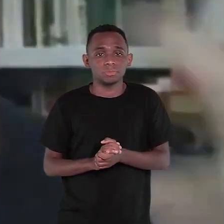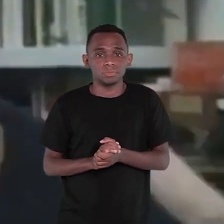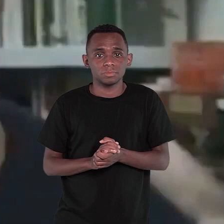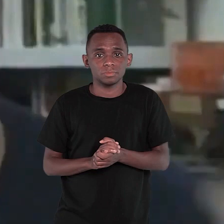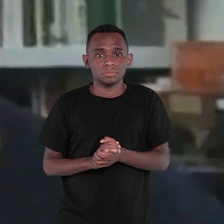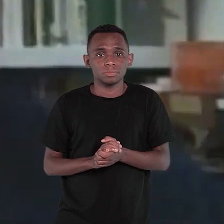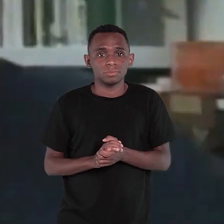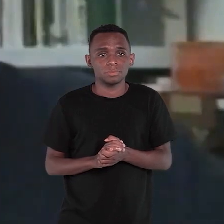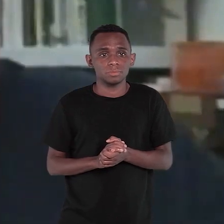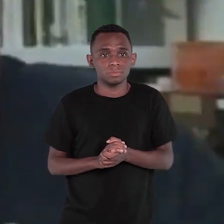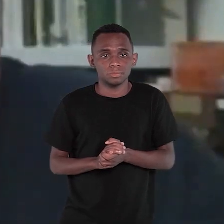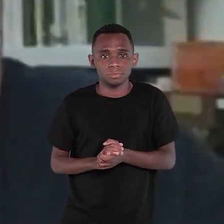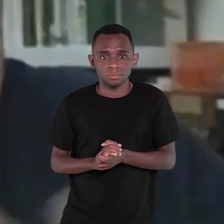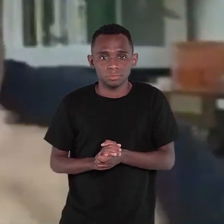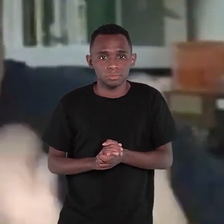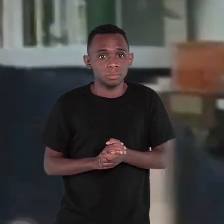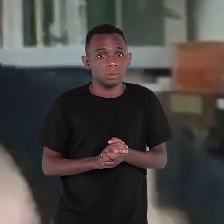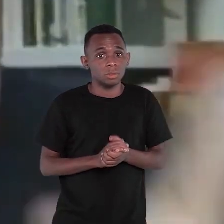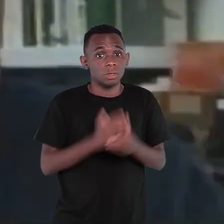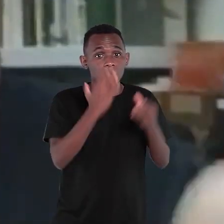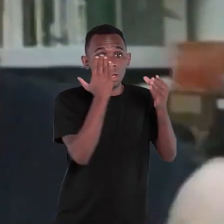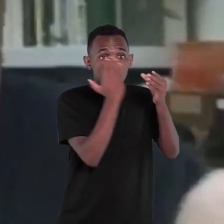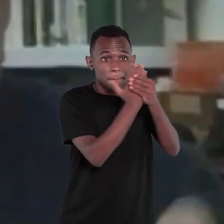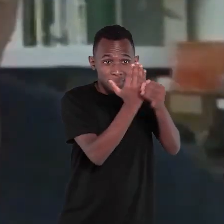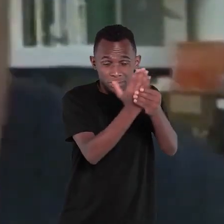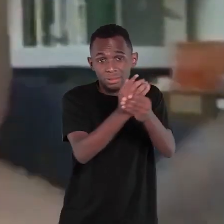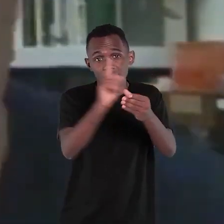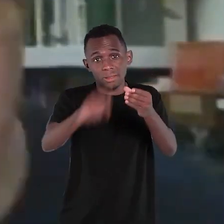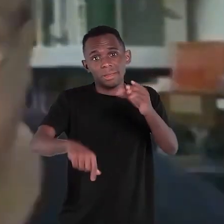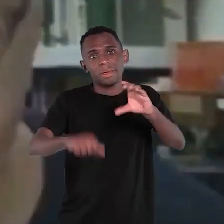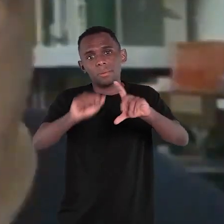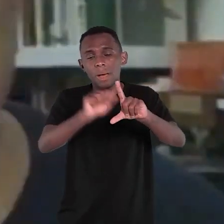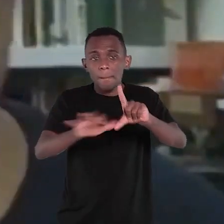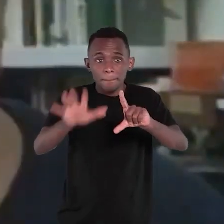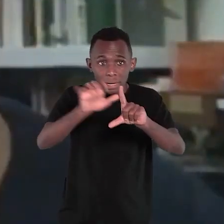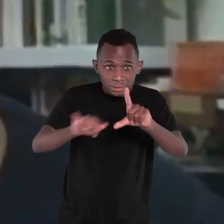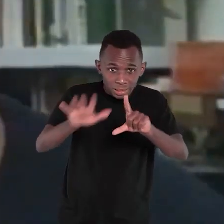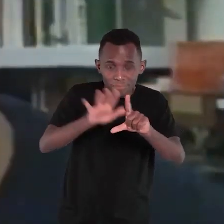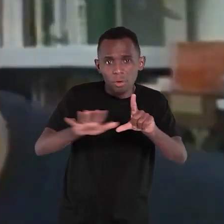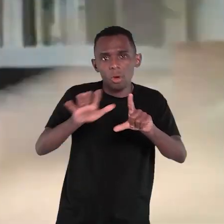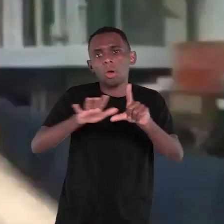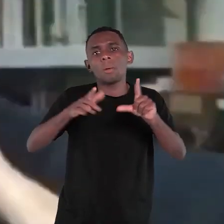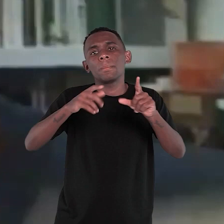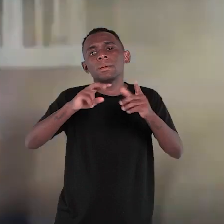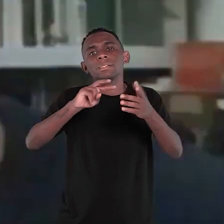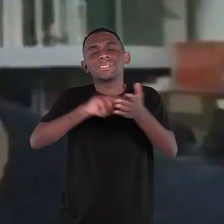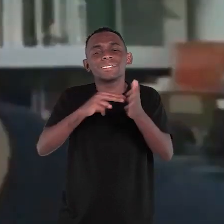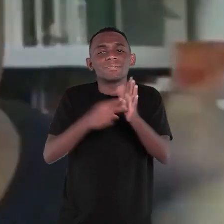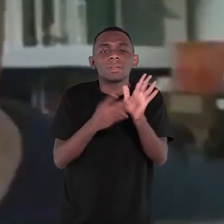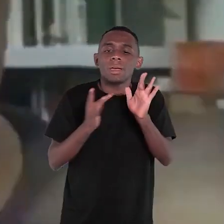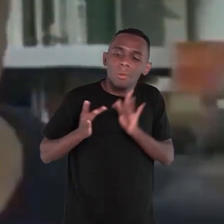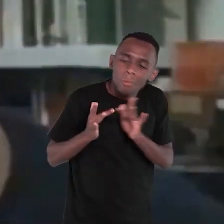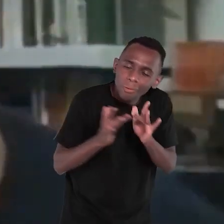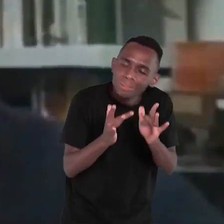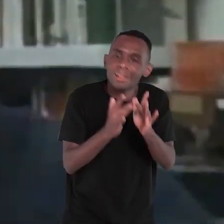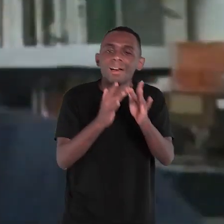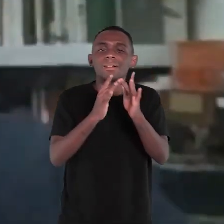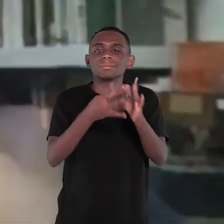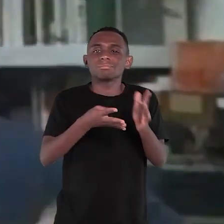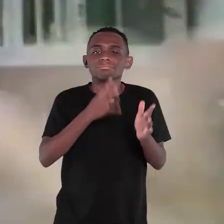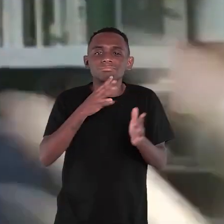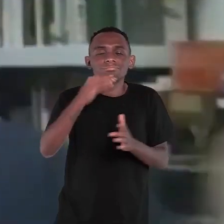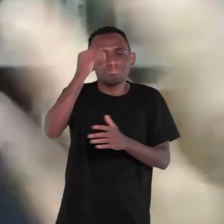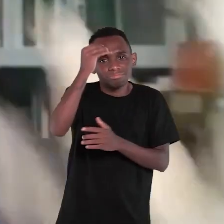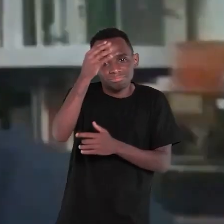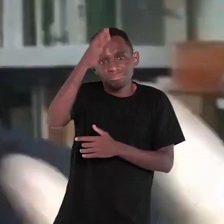disse, o reino da biblioteca, o conceito da biblioteca é uma plataforma, né, de encontros, de conhecimento e tal. E